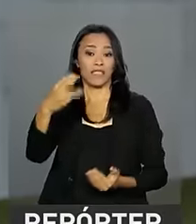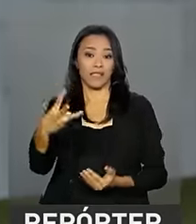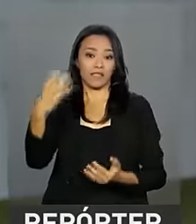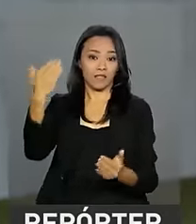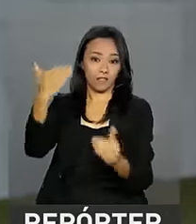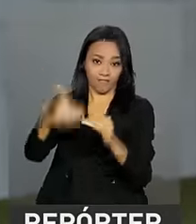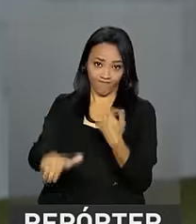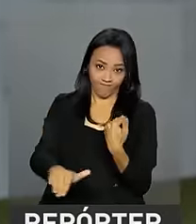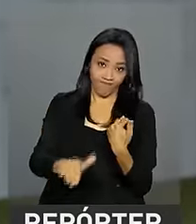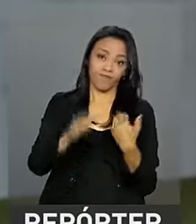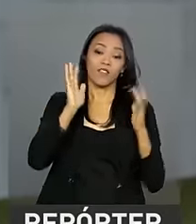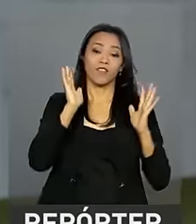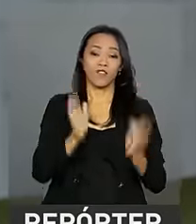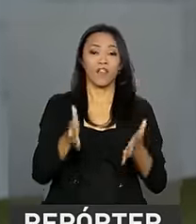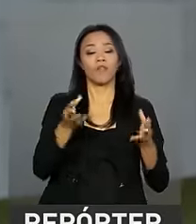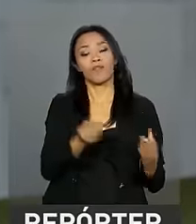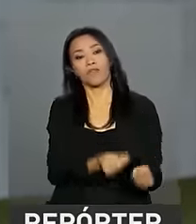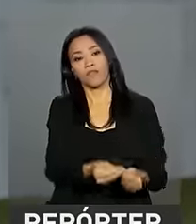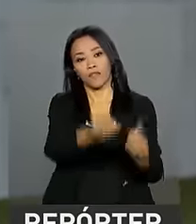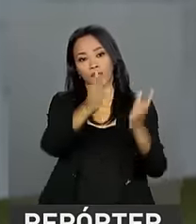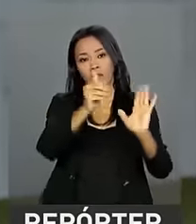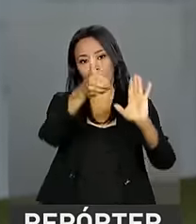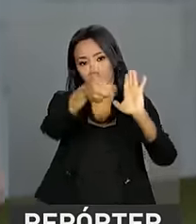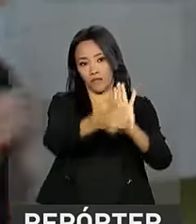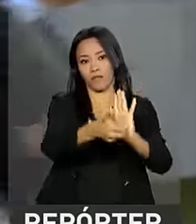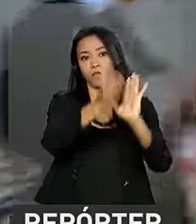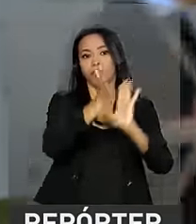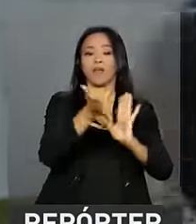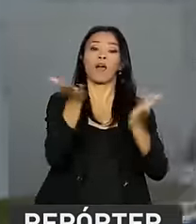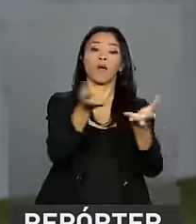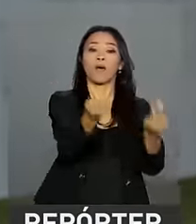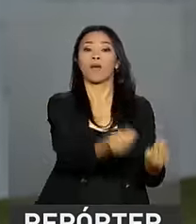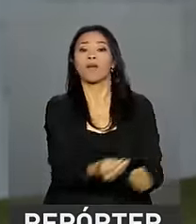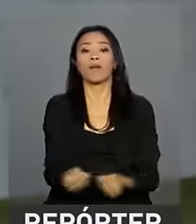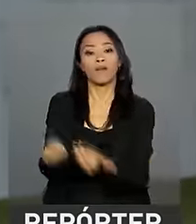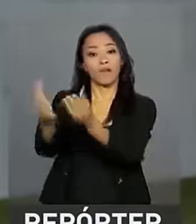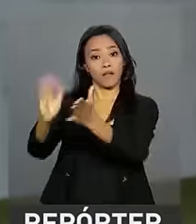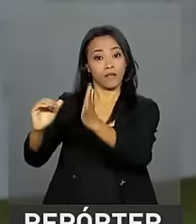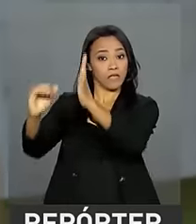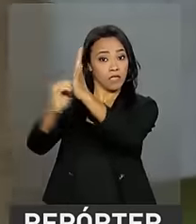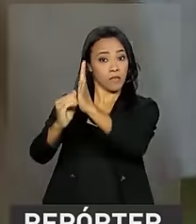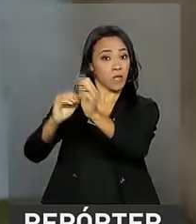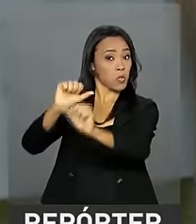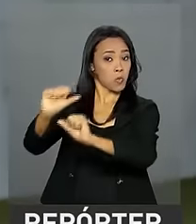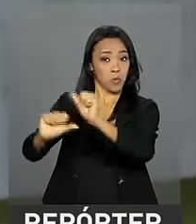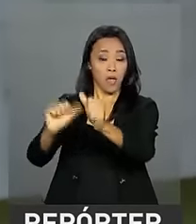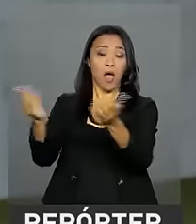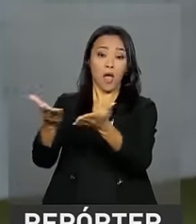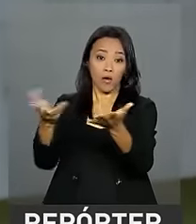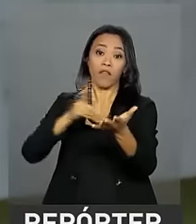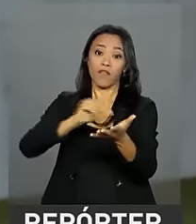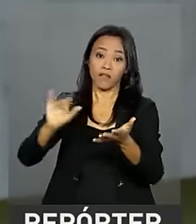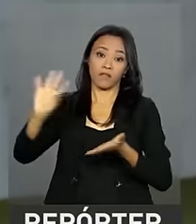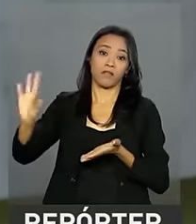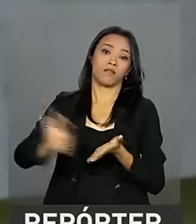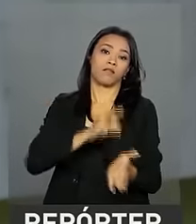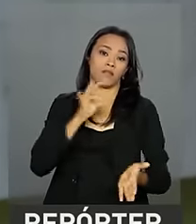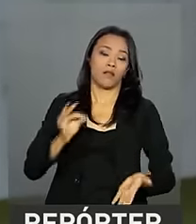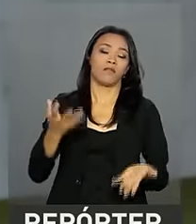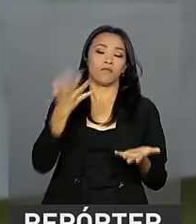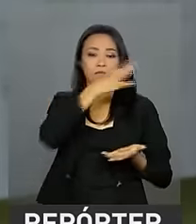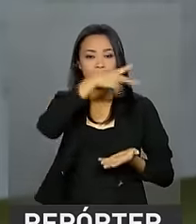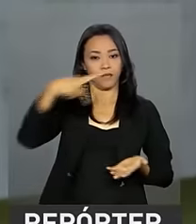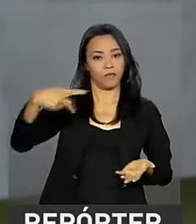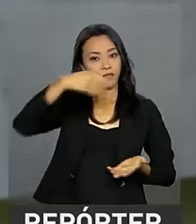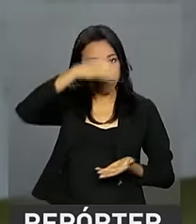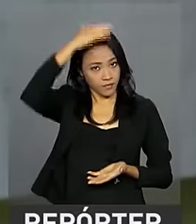matéria já passou pela câmara e agora com aprovação no senado sem mudanças segue para a sanção presidencial